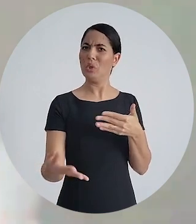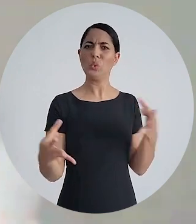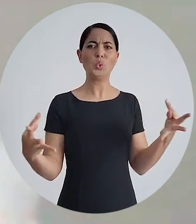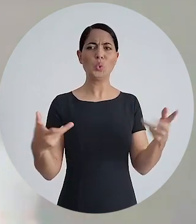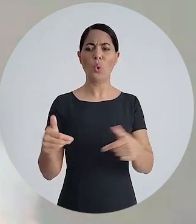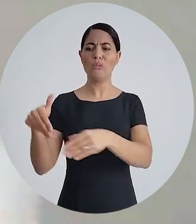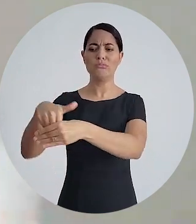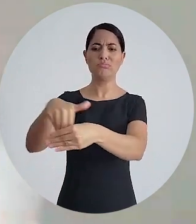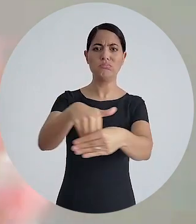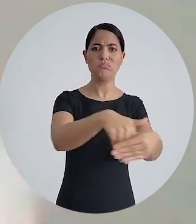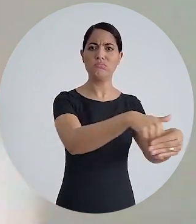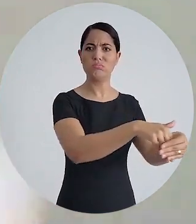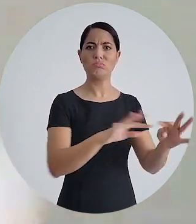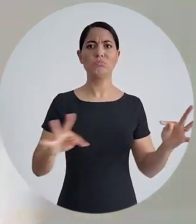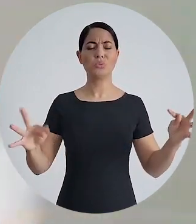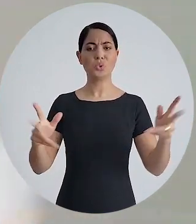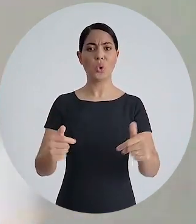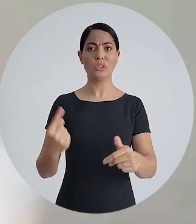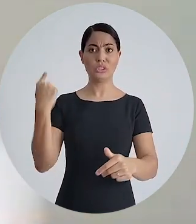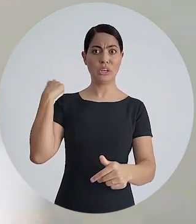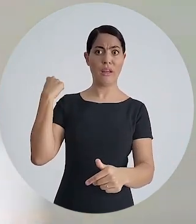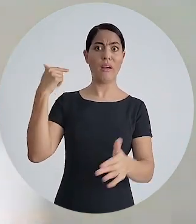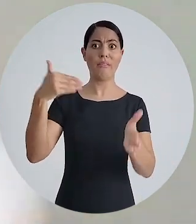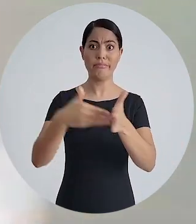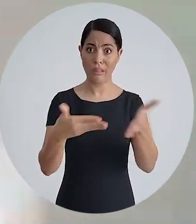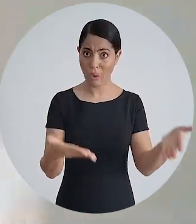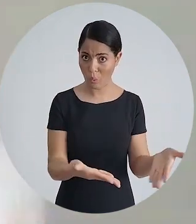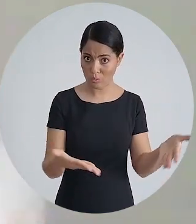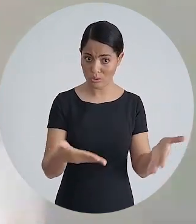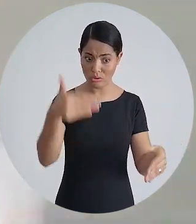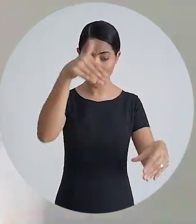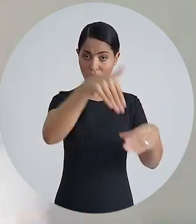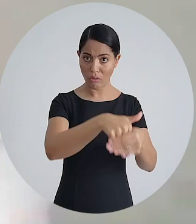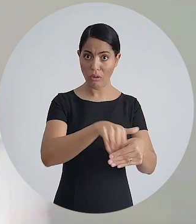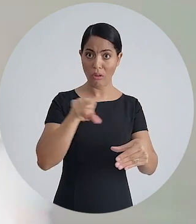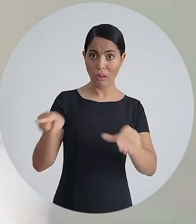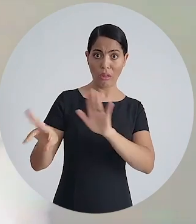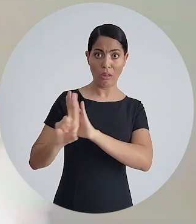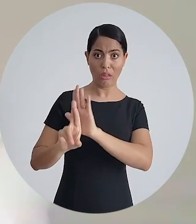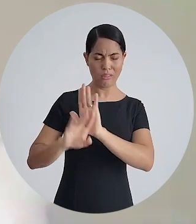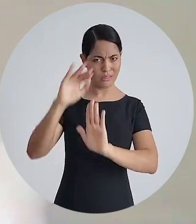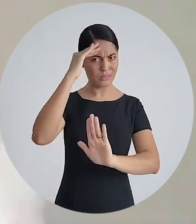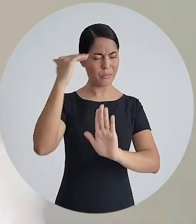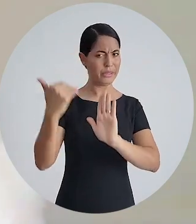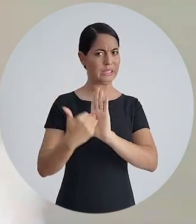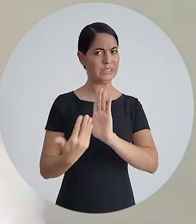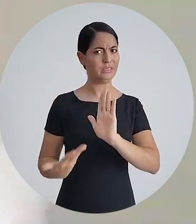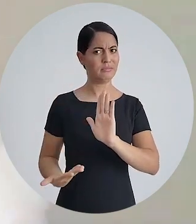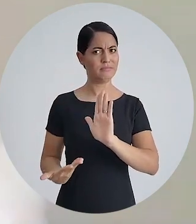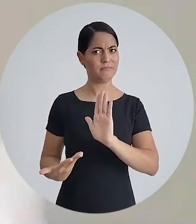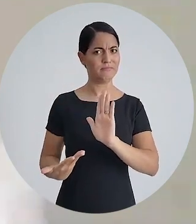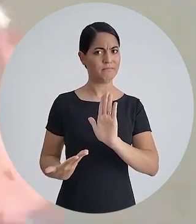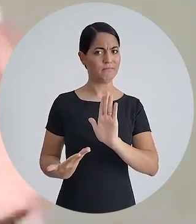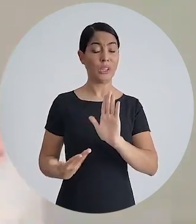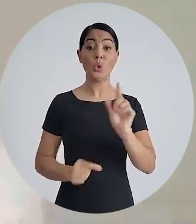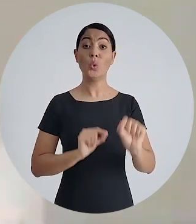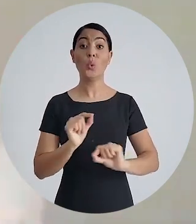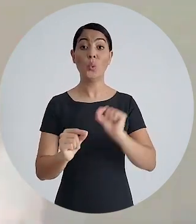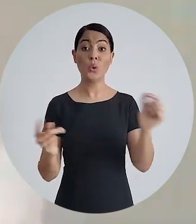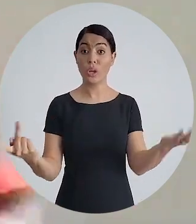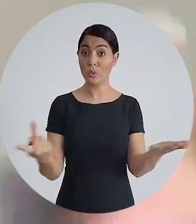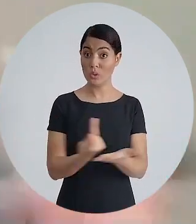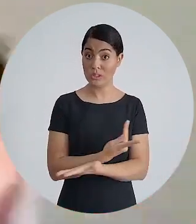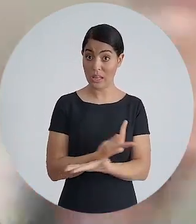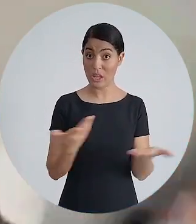as eleições que nós tivemos, inclusive até hoje, onde no